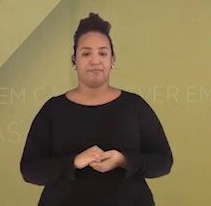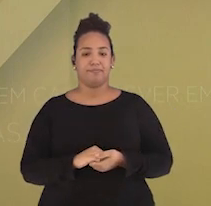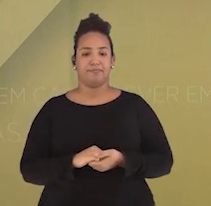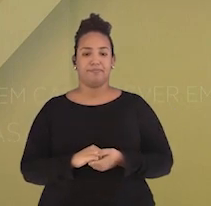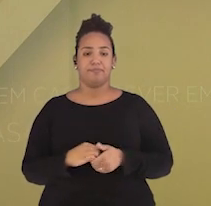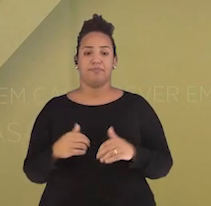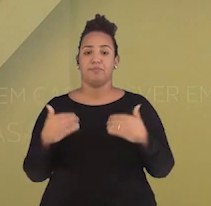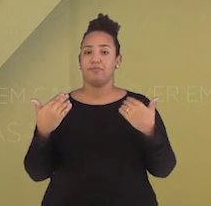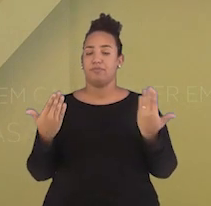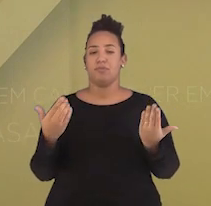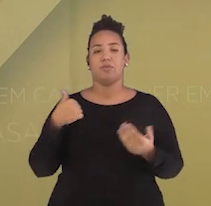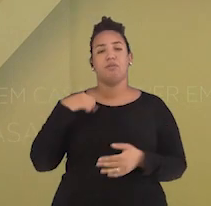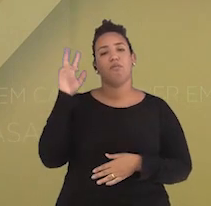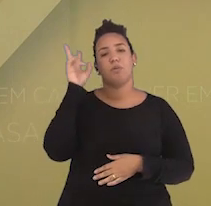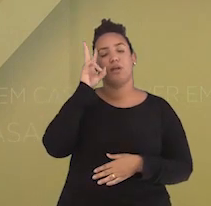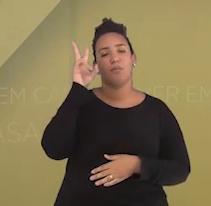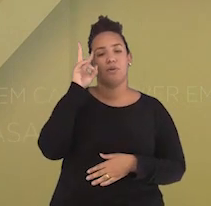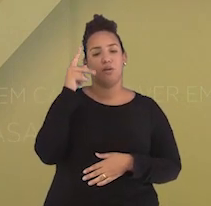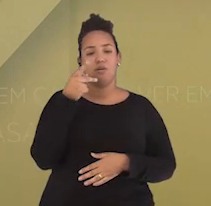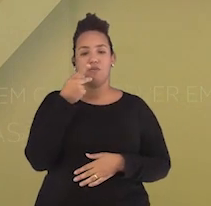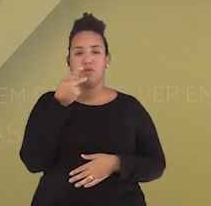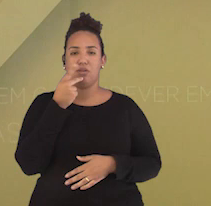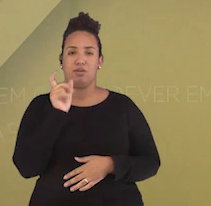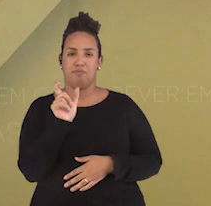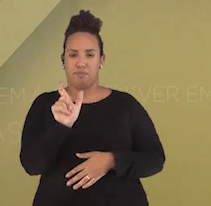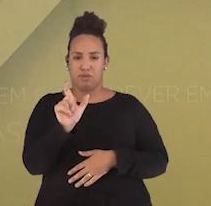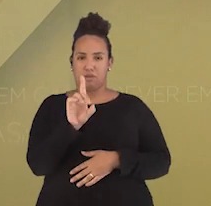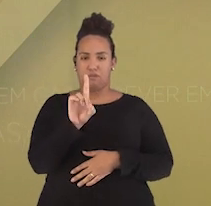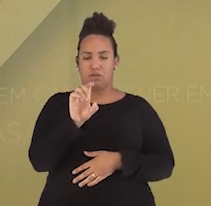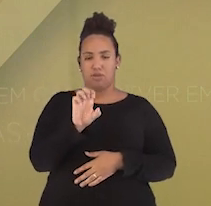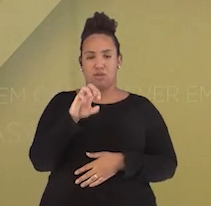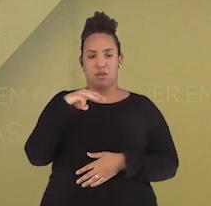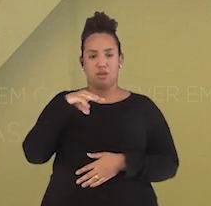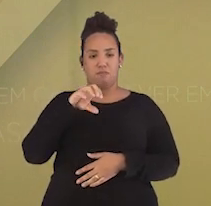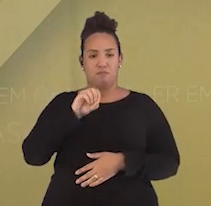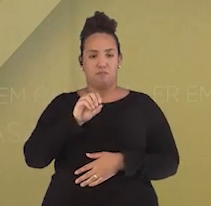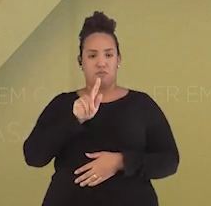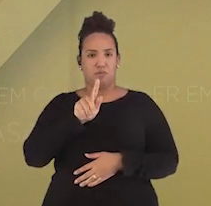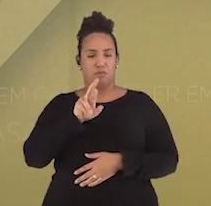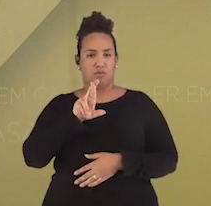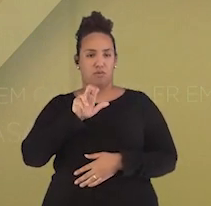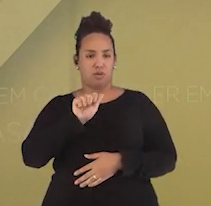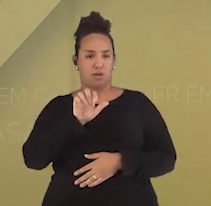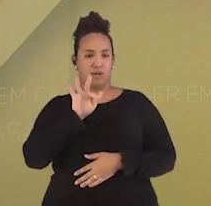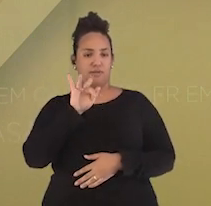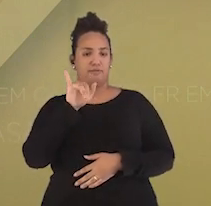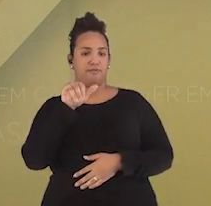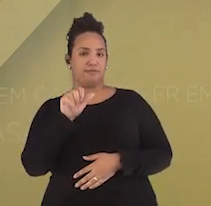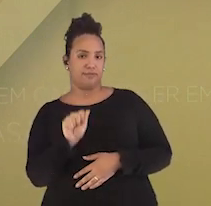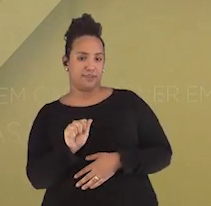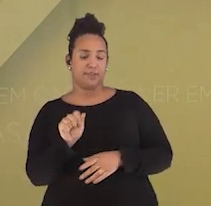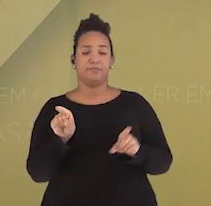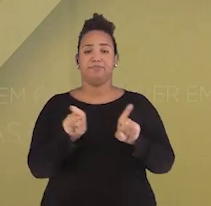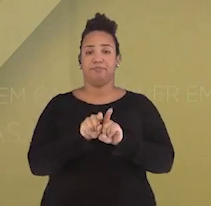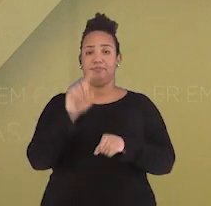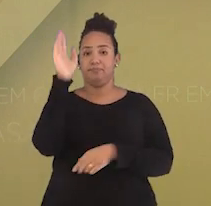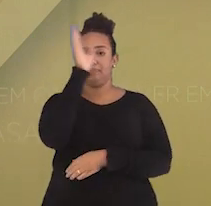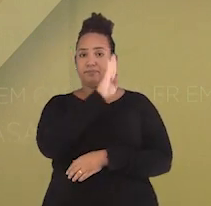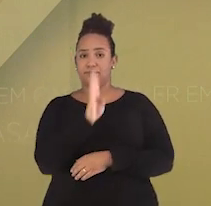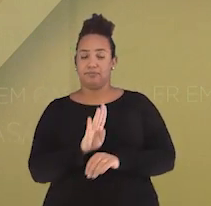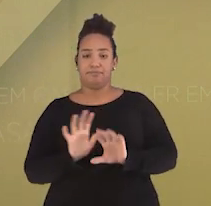no início, hoje vamos entender sobre demografia e as regiões do território